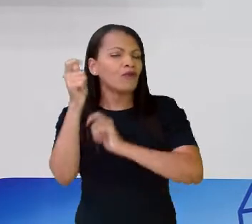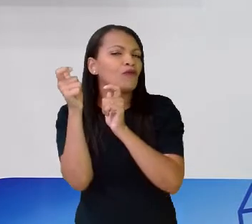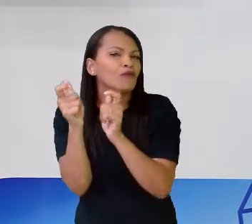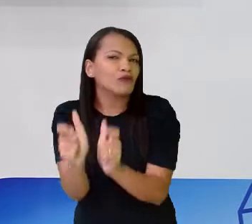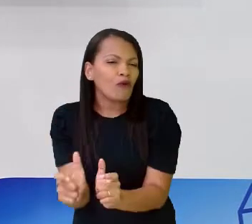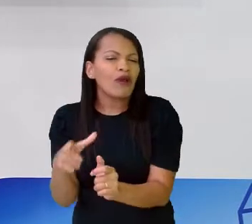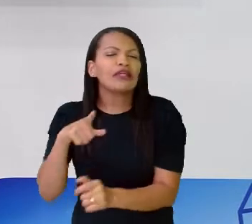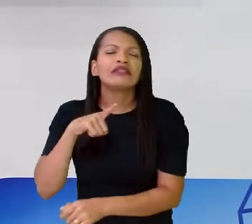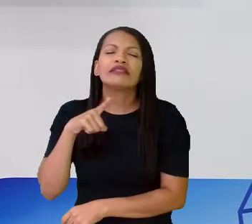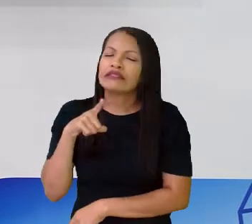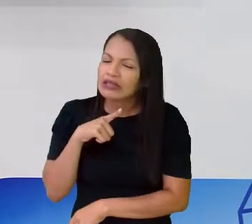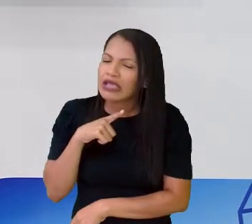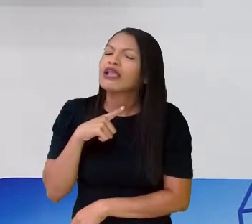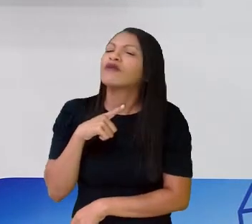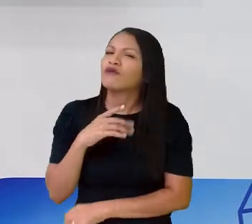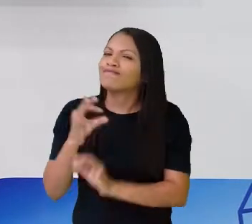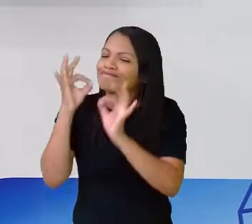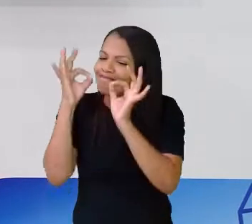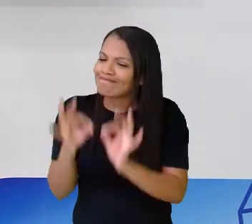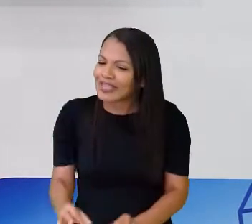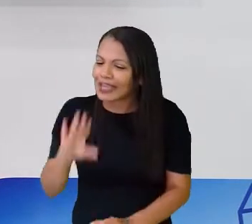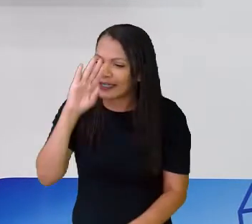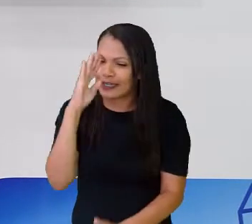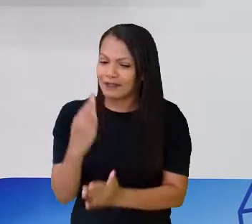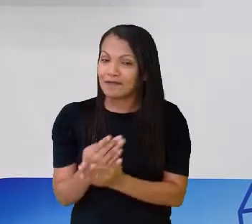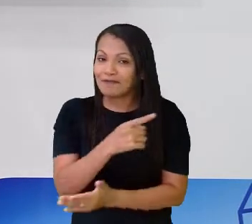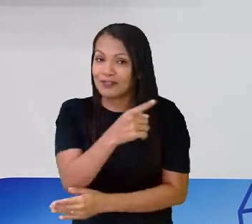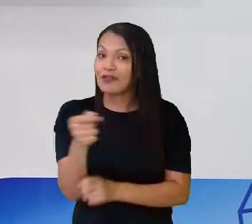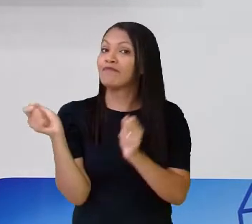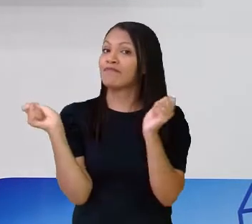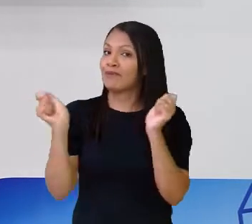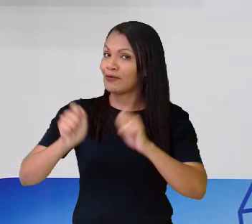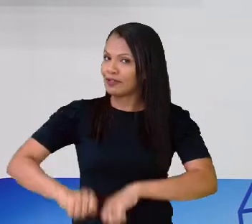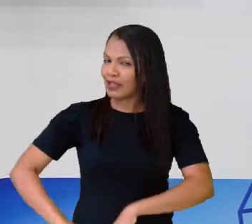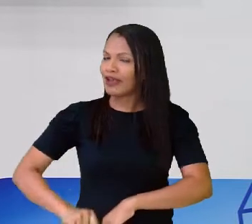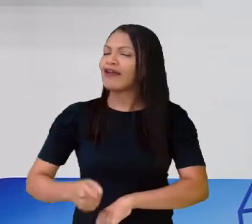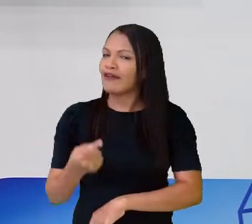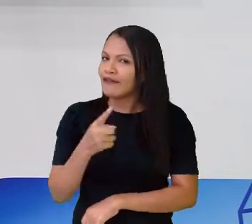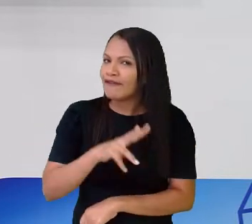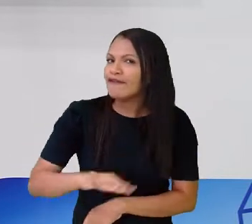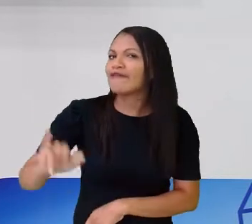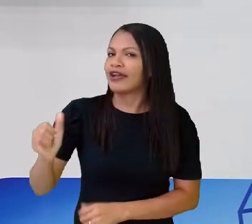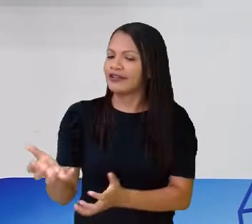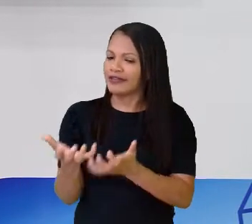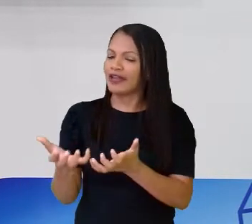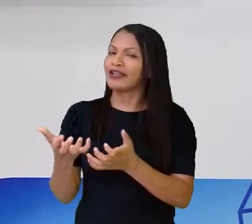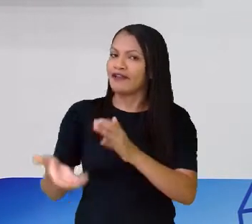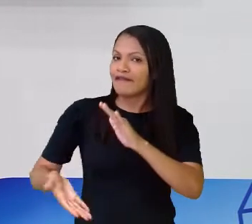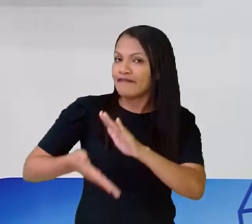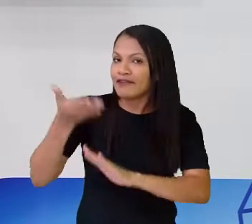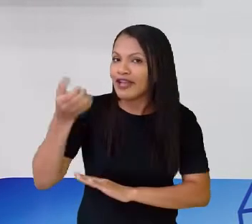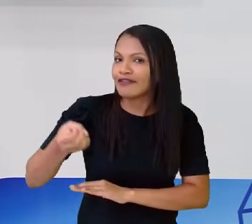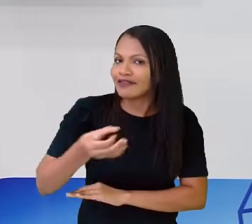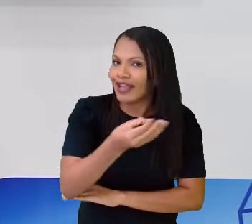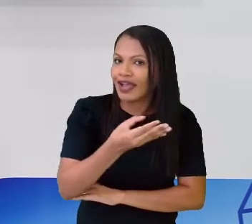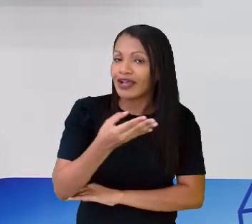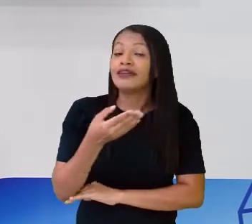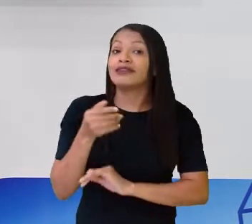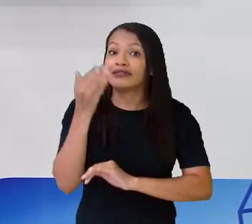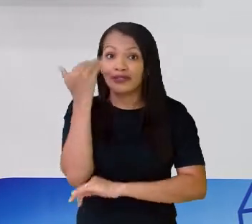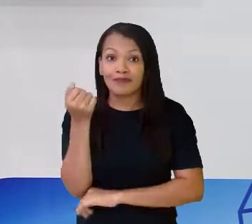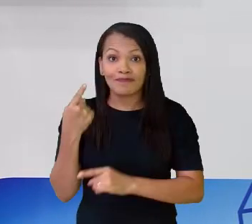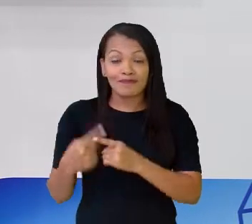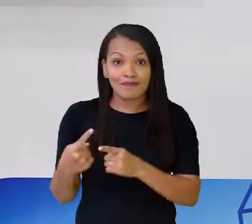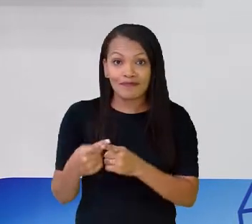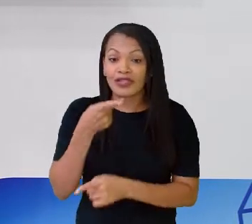que eu tenho certeza que quando você puder, você vai querer viajar para lá. Sabe por que eu tô falando para vocês